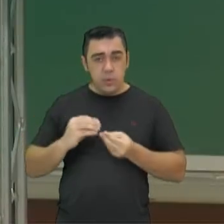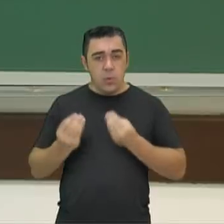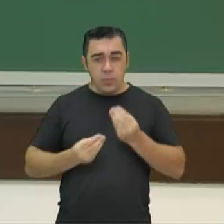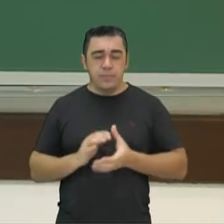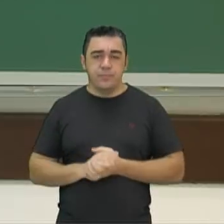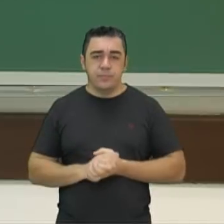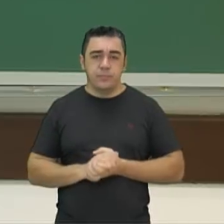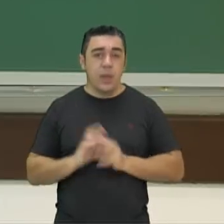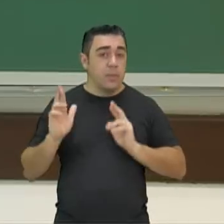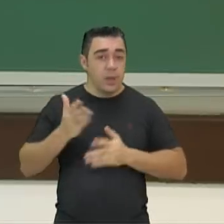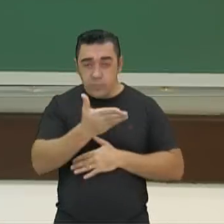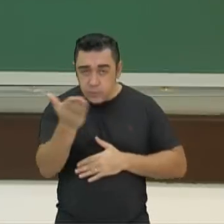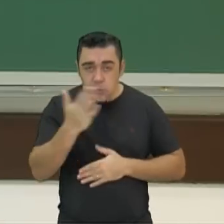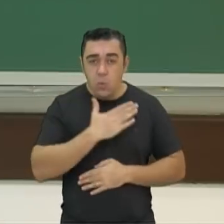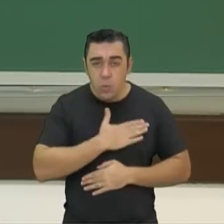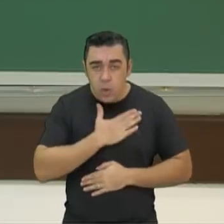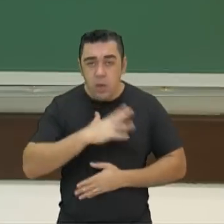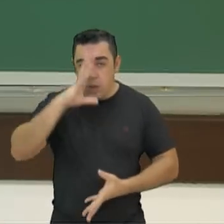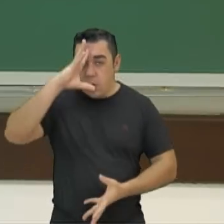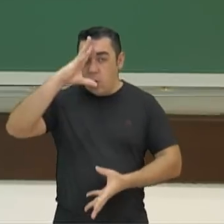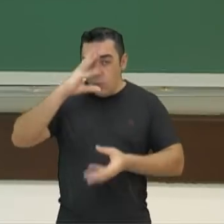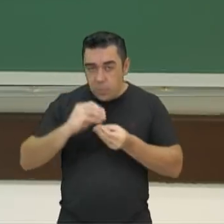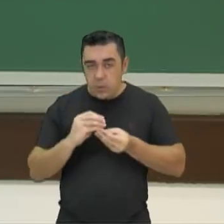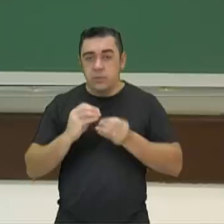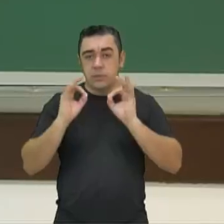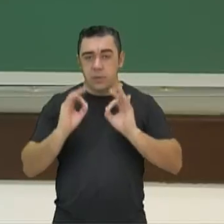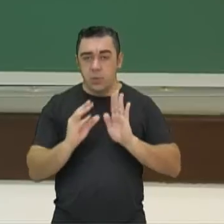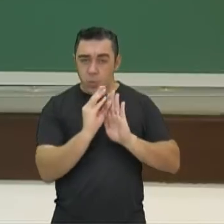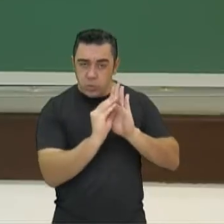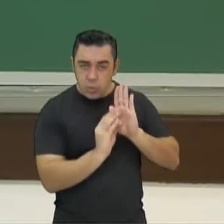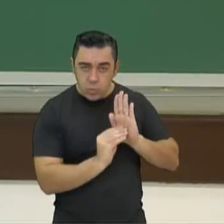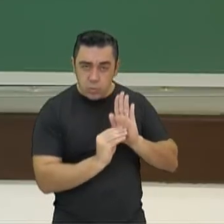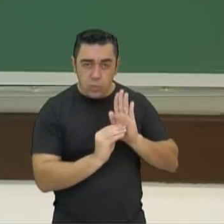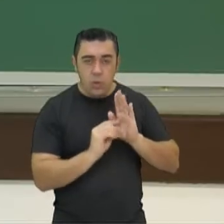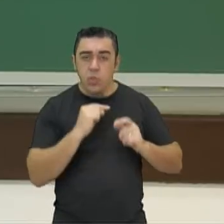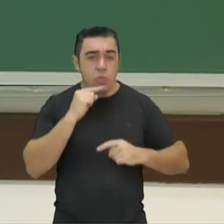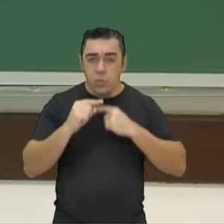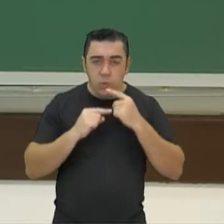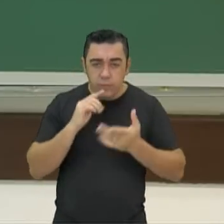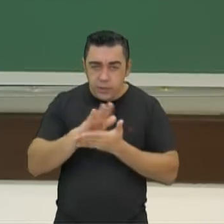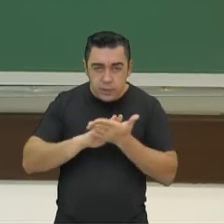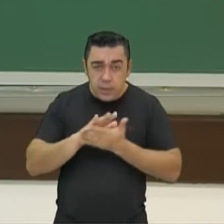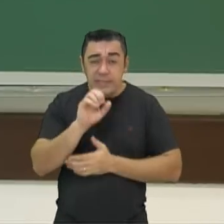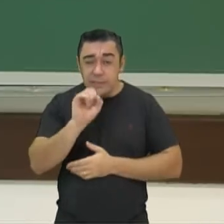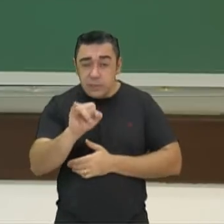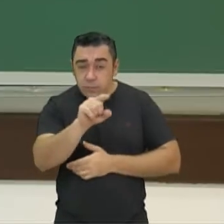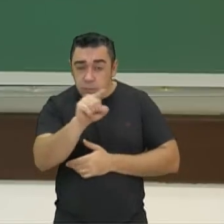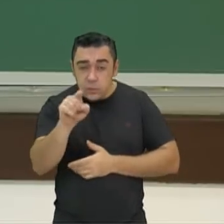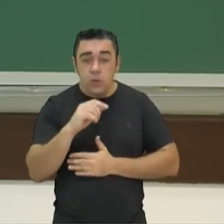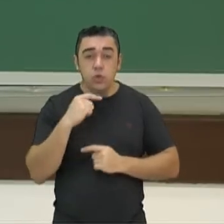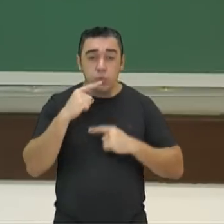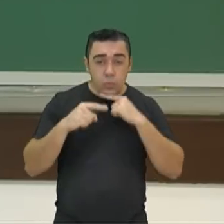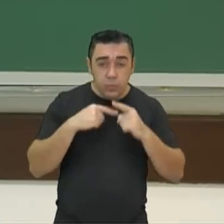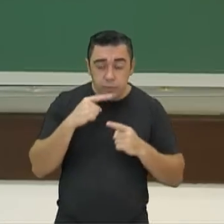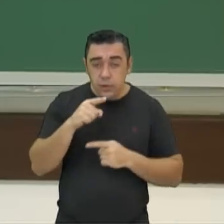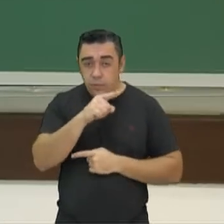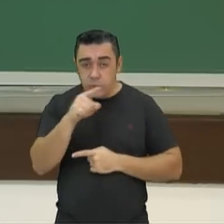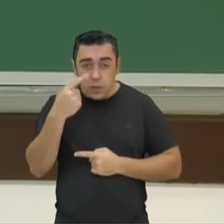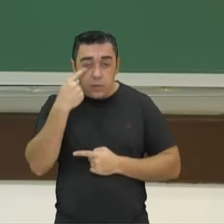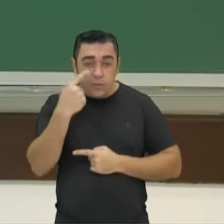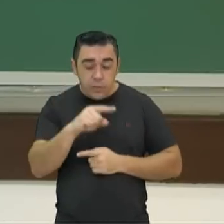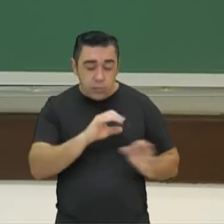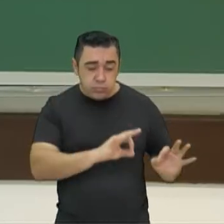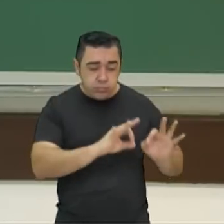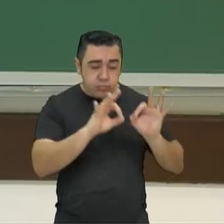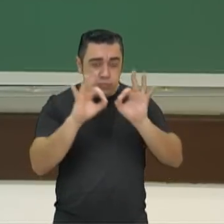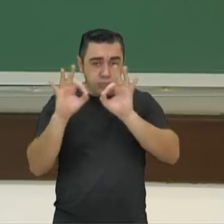Espero que vocês tenham gostado, tenham entendido esse conteúdo e não tenha ficado dúvidas. Se ficou dúvidas, vocês vejam o que vocês anotaram